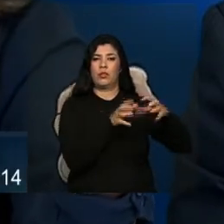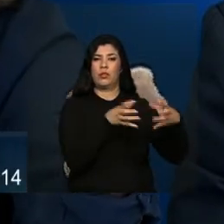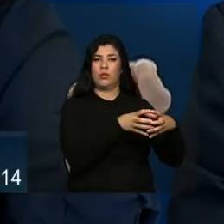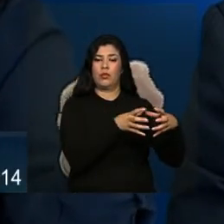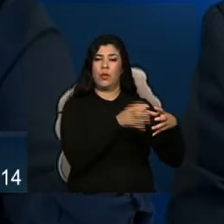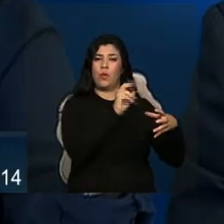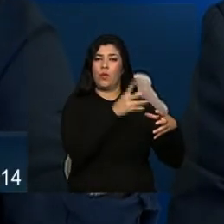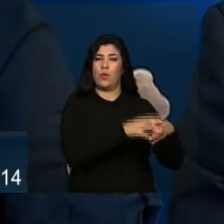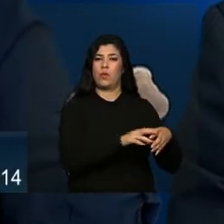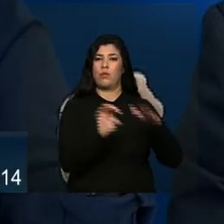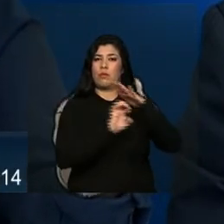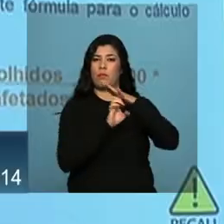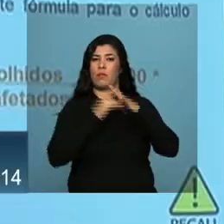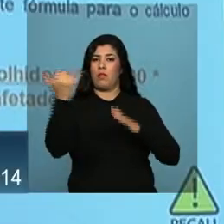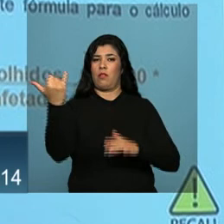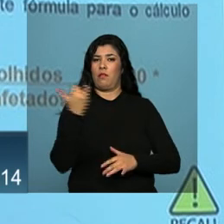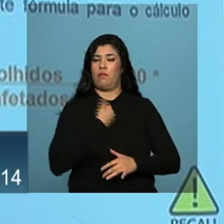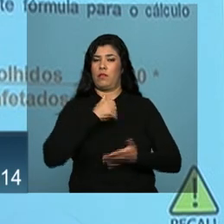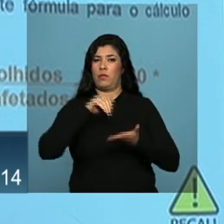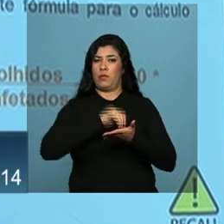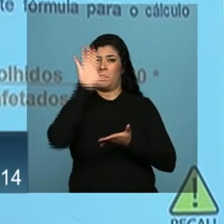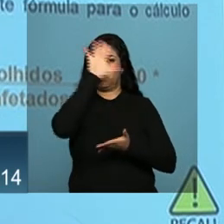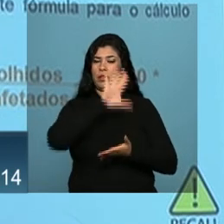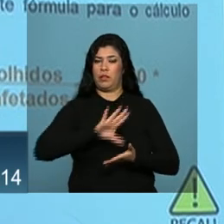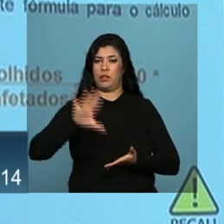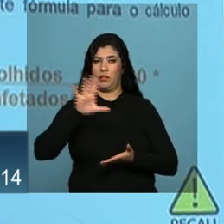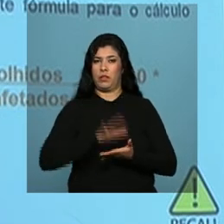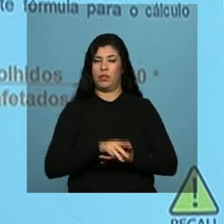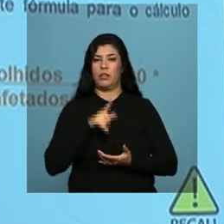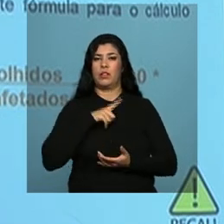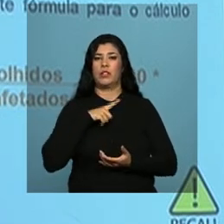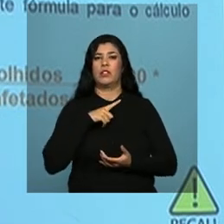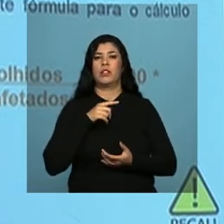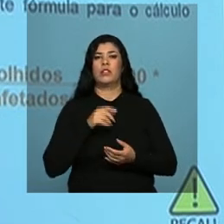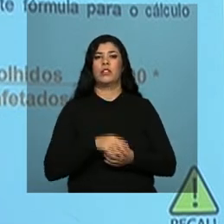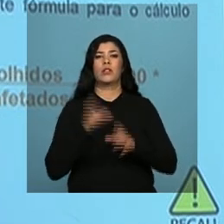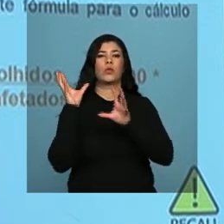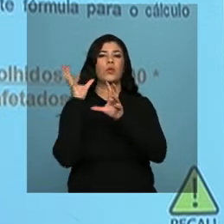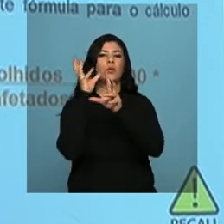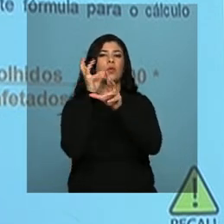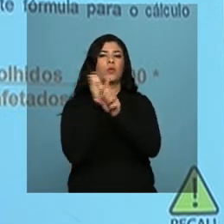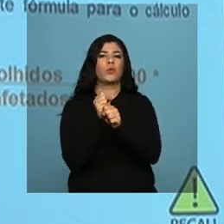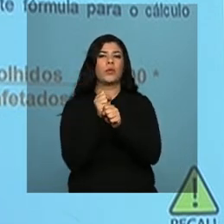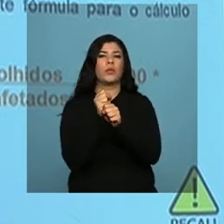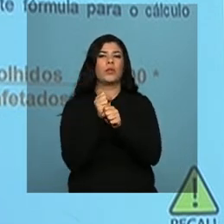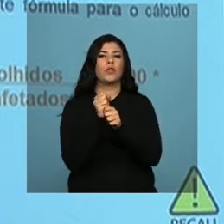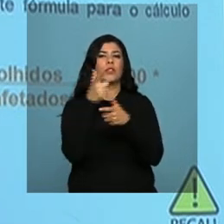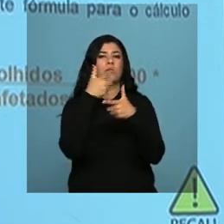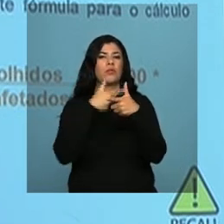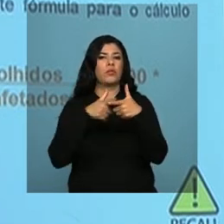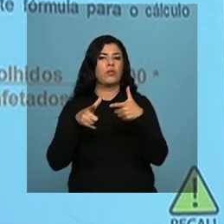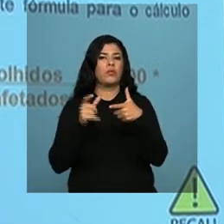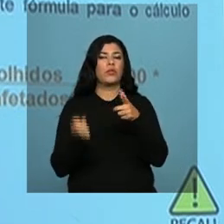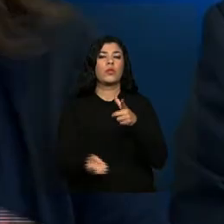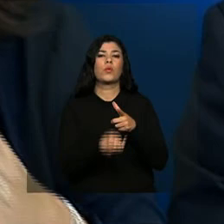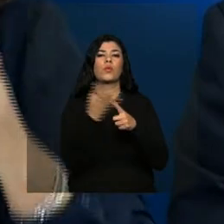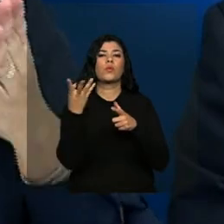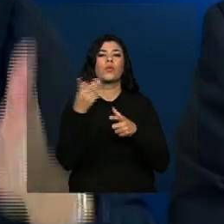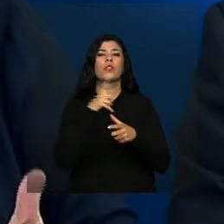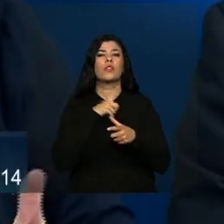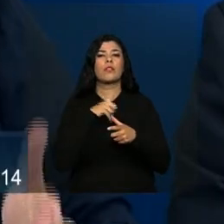nos informaram que foram atendidos dividido pela quantidade de produtos afetados